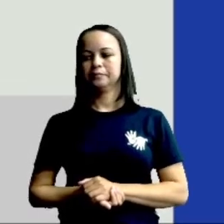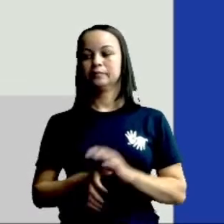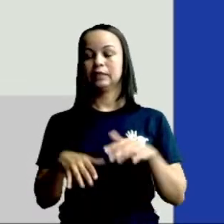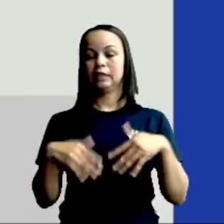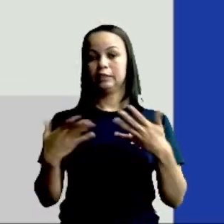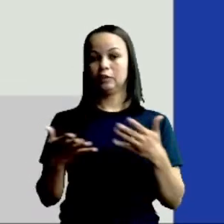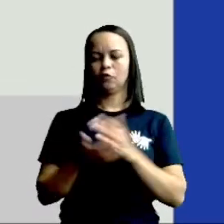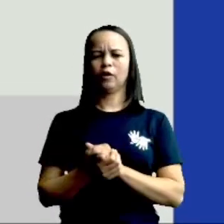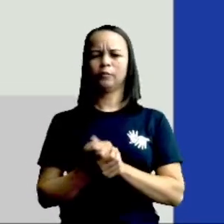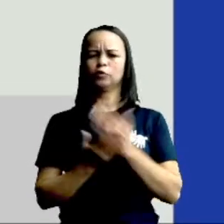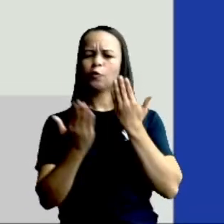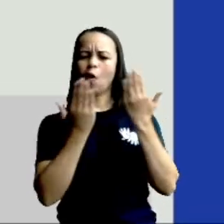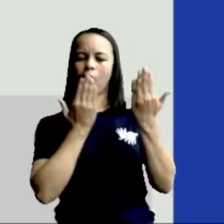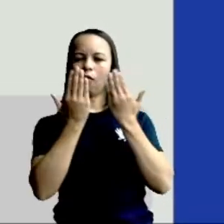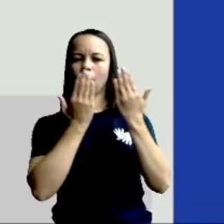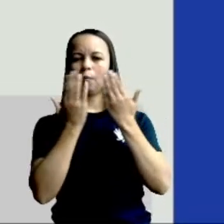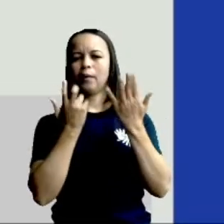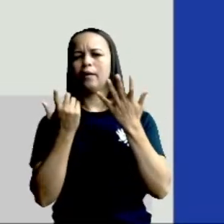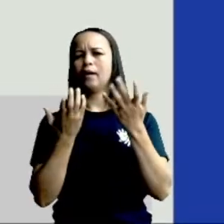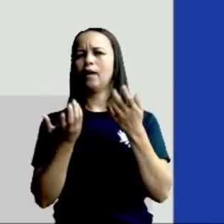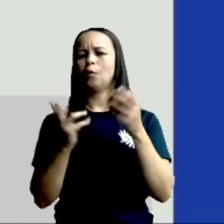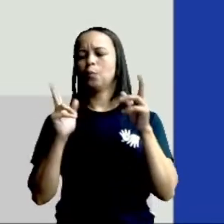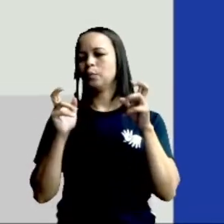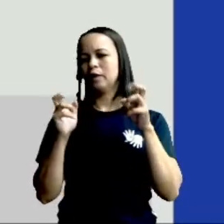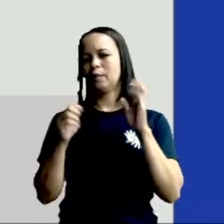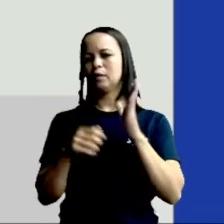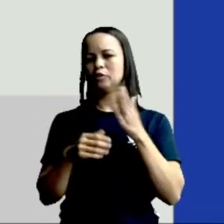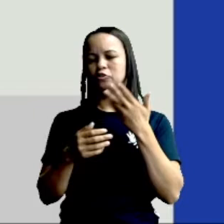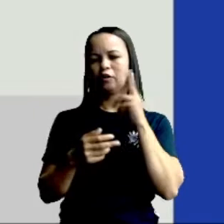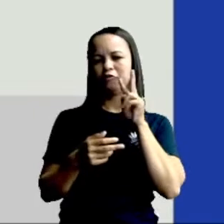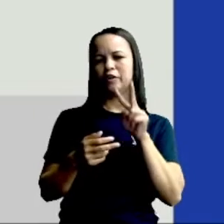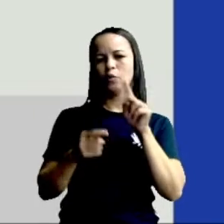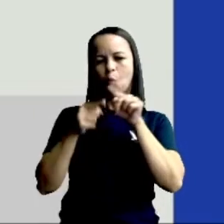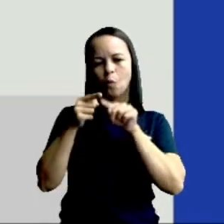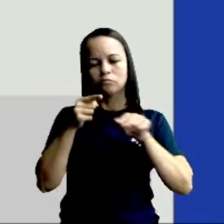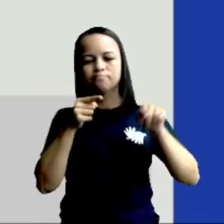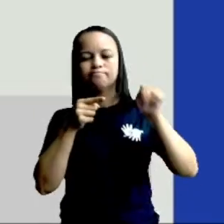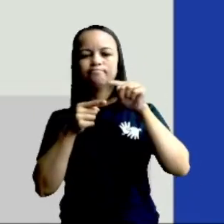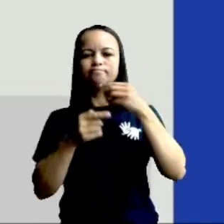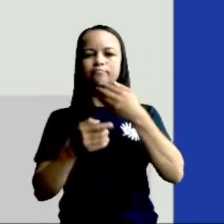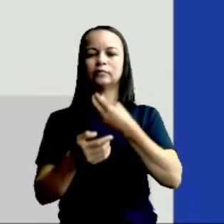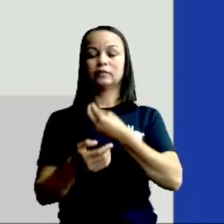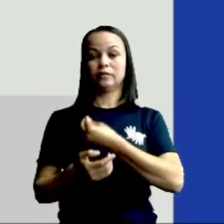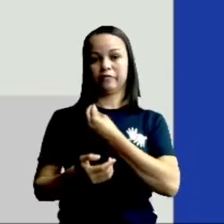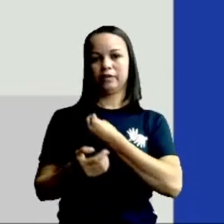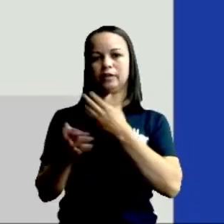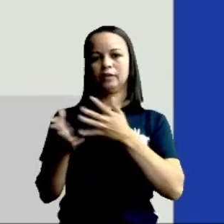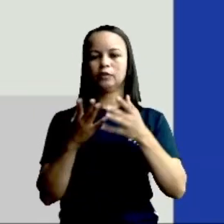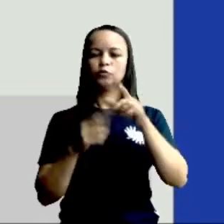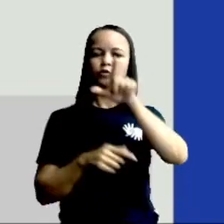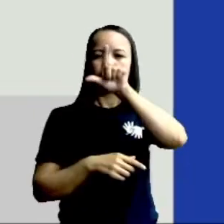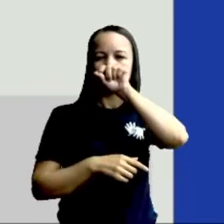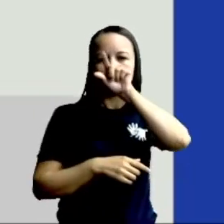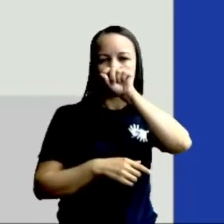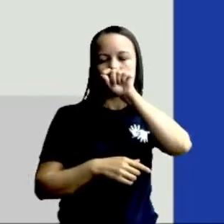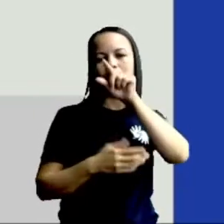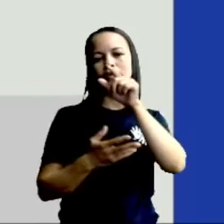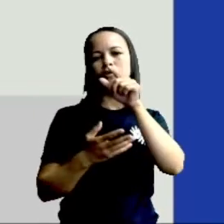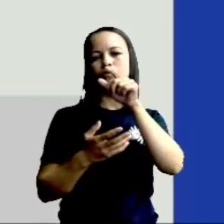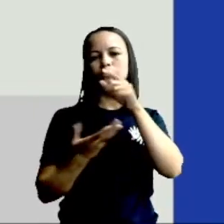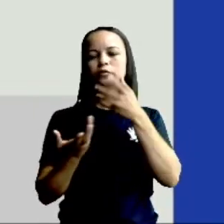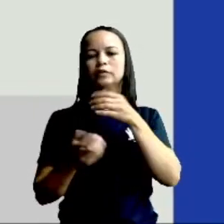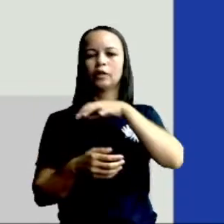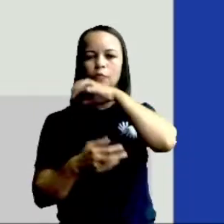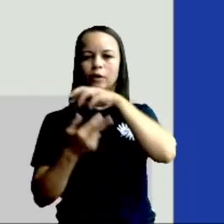Então, vamos comparar aí um assunto que a gente já viu, o ciclo da vida, por exemplo, dos passarinhos, né, de que é um